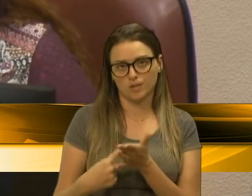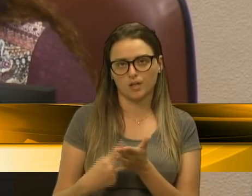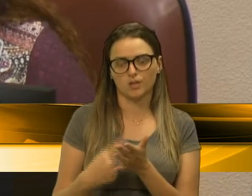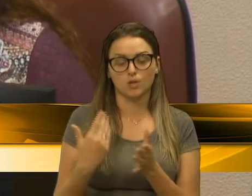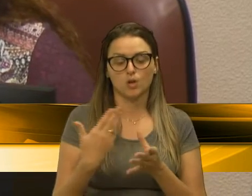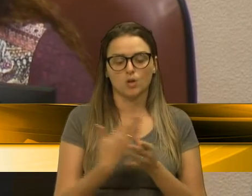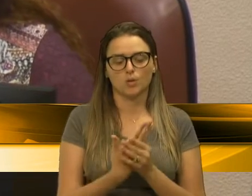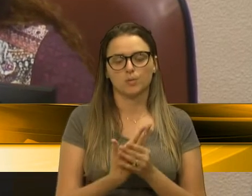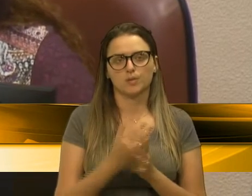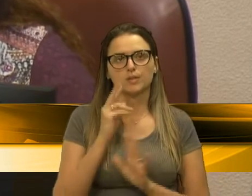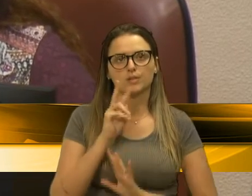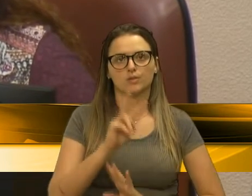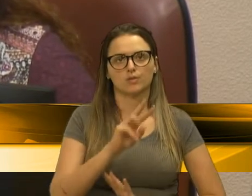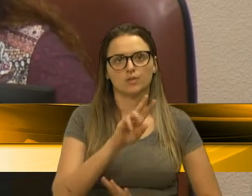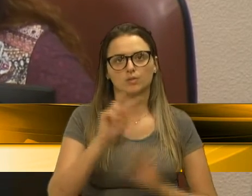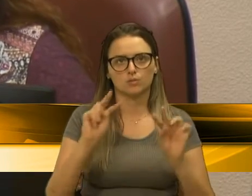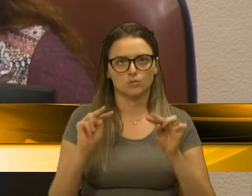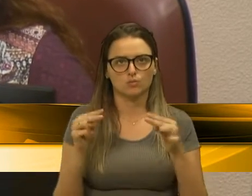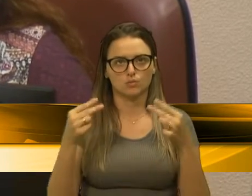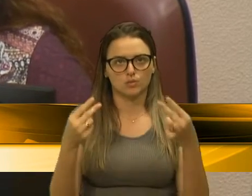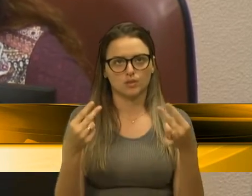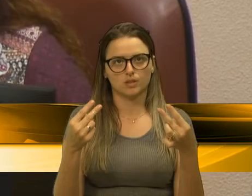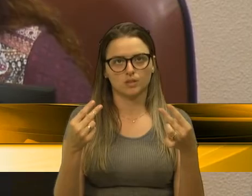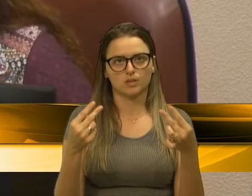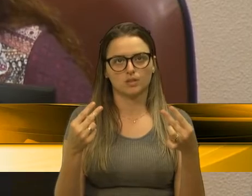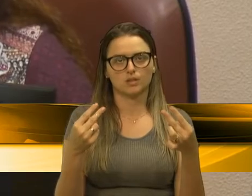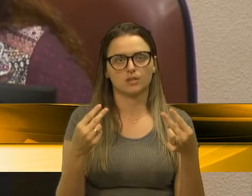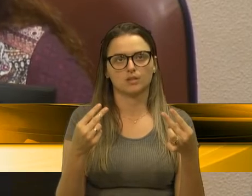deverá ser acessado por meio do link